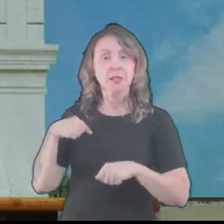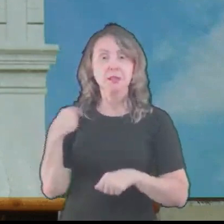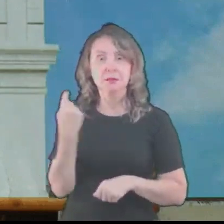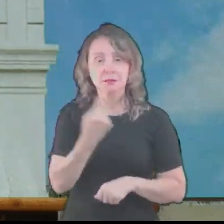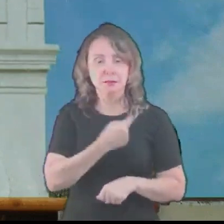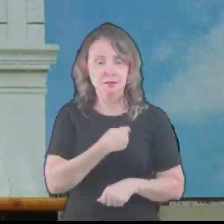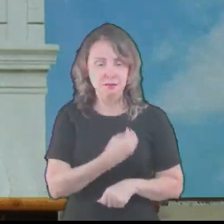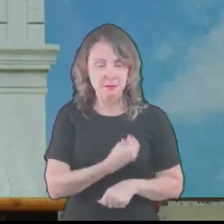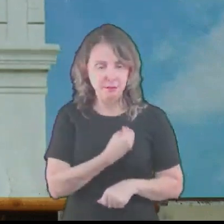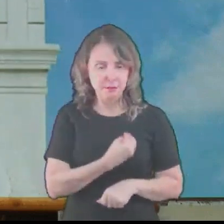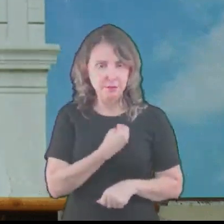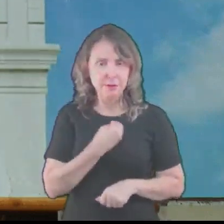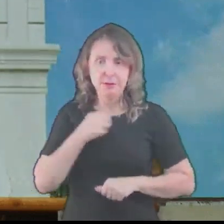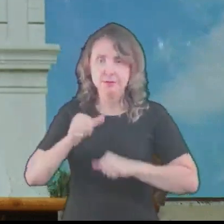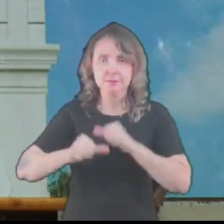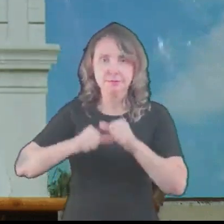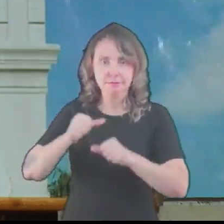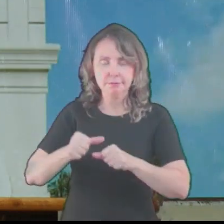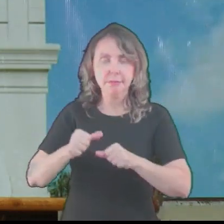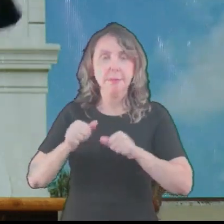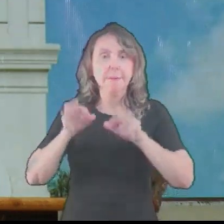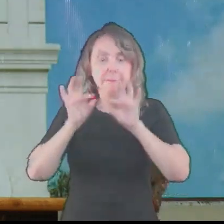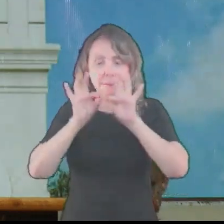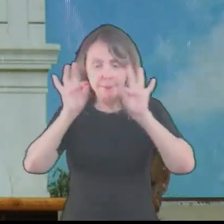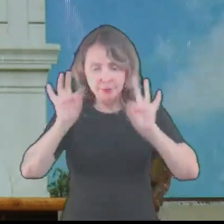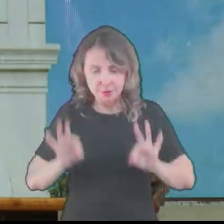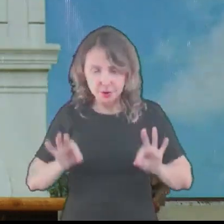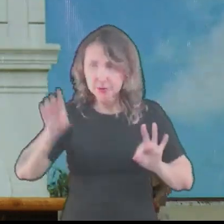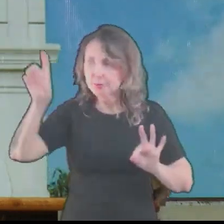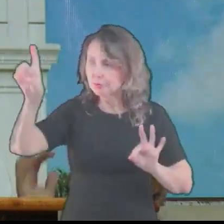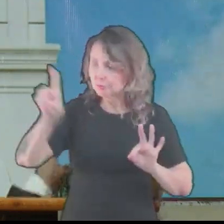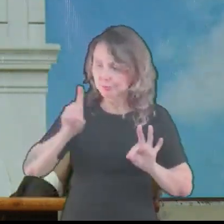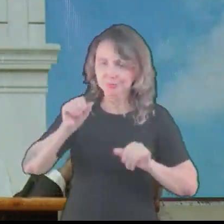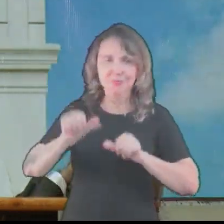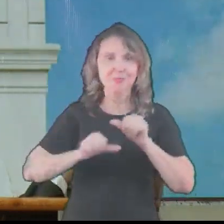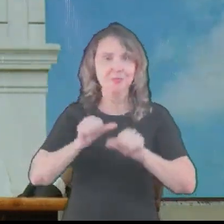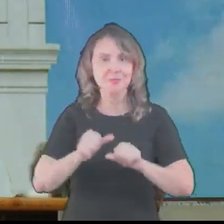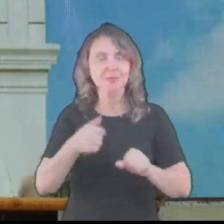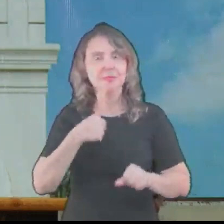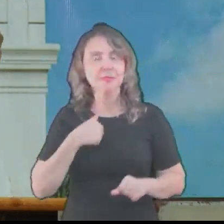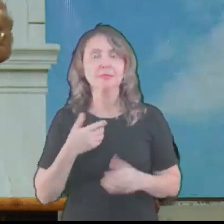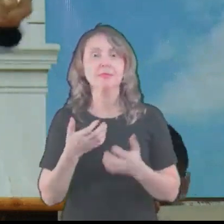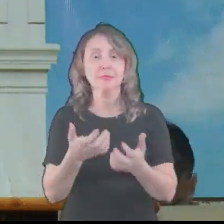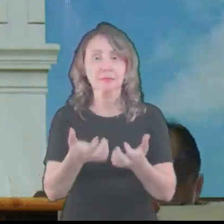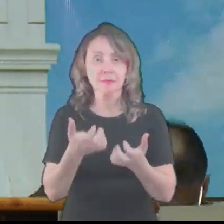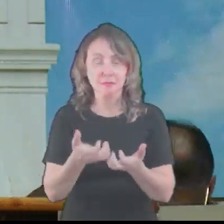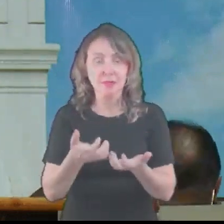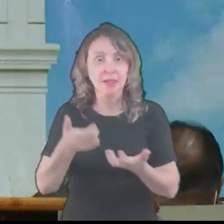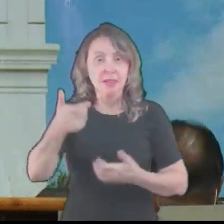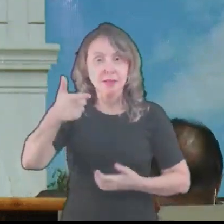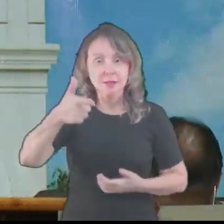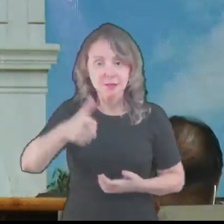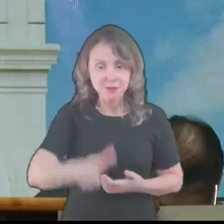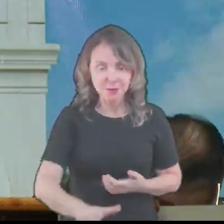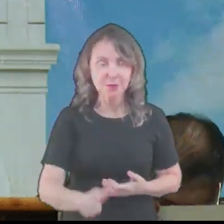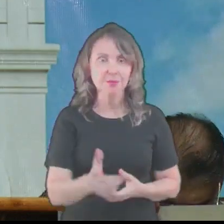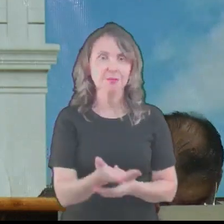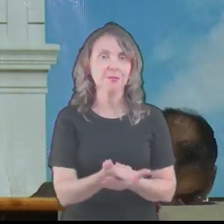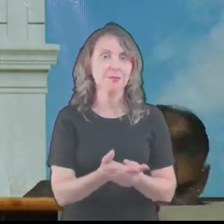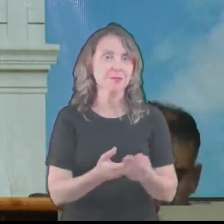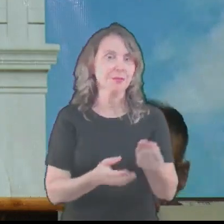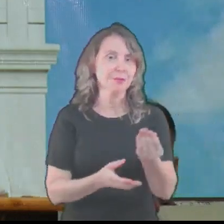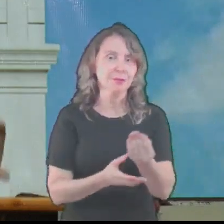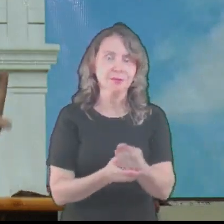pode mudar o projeto em nossa vida. Então eu quero que nesta noite, mais uma vez, levanta a mão para incomodar